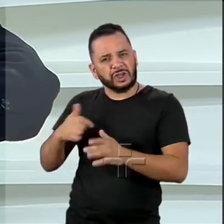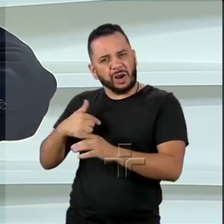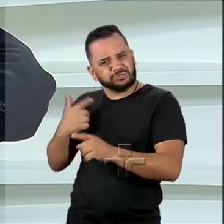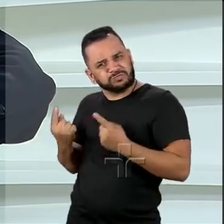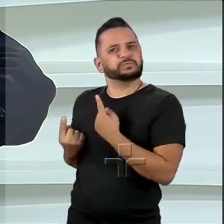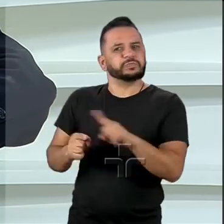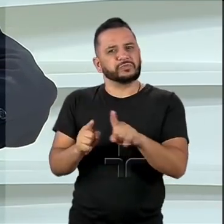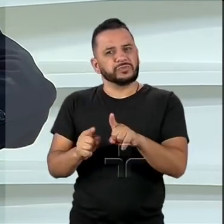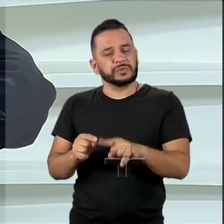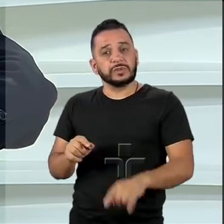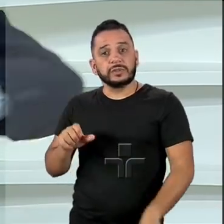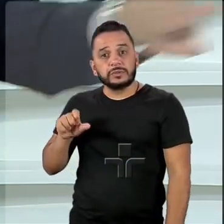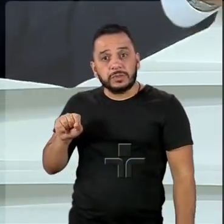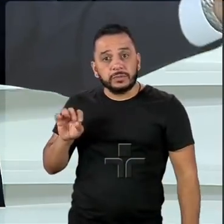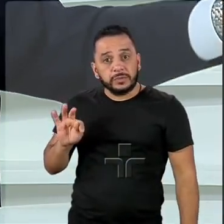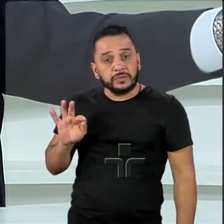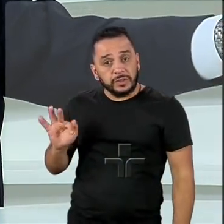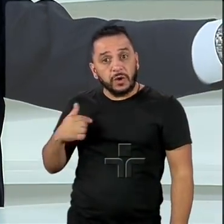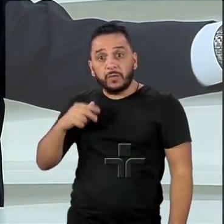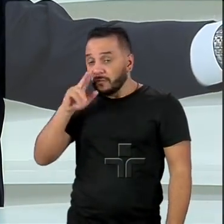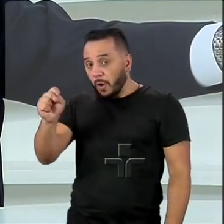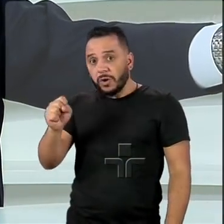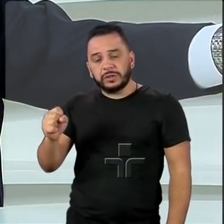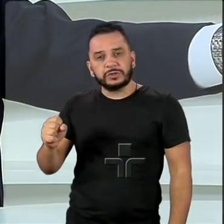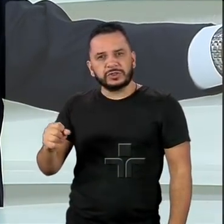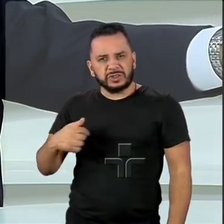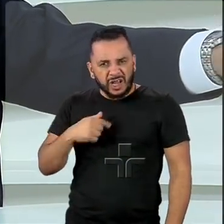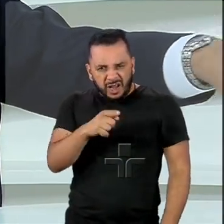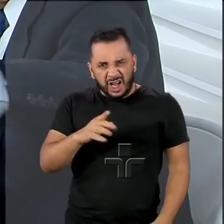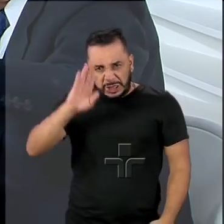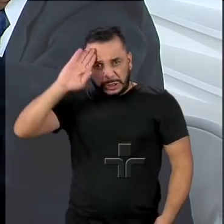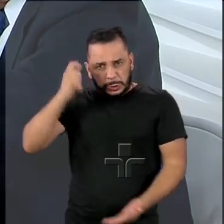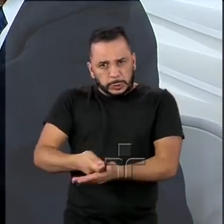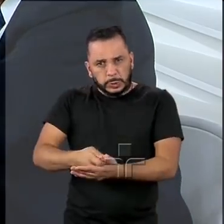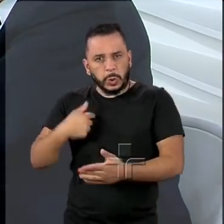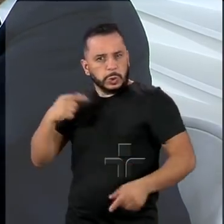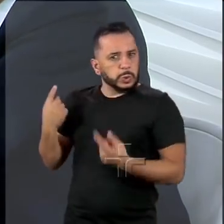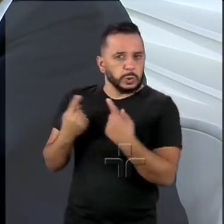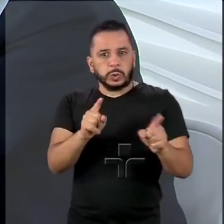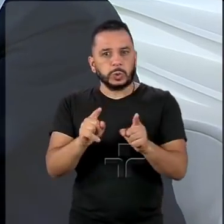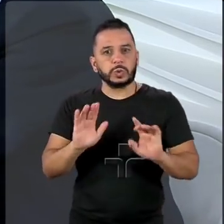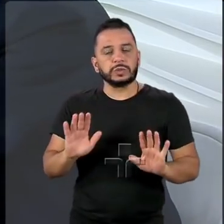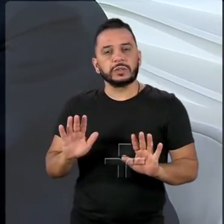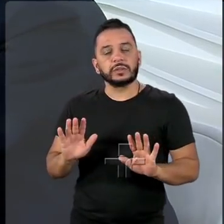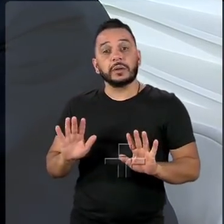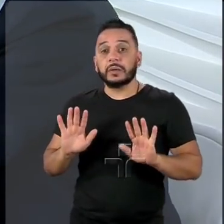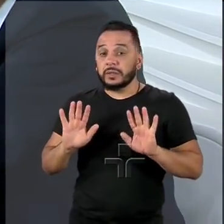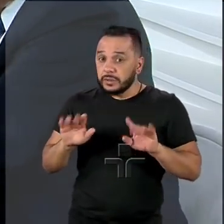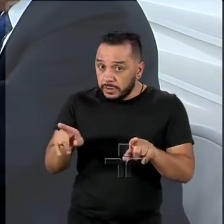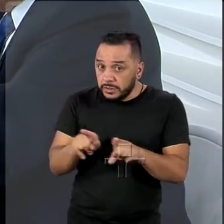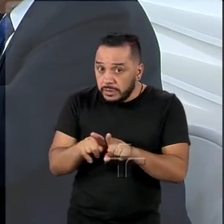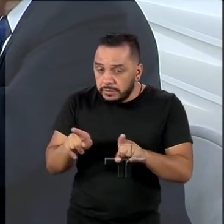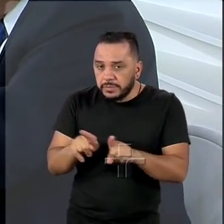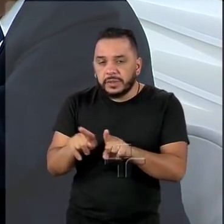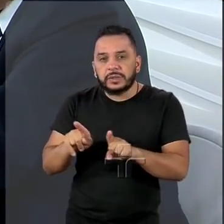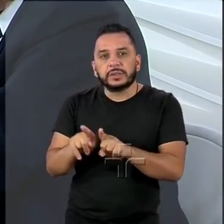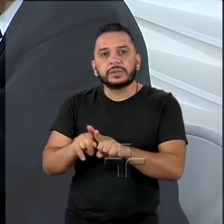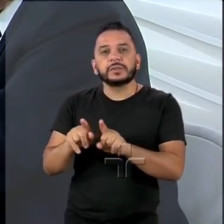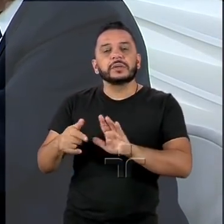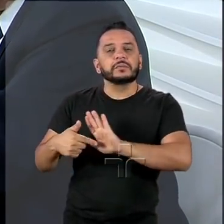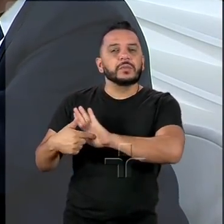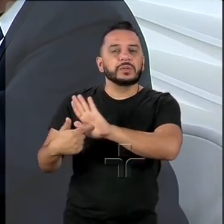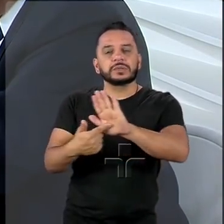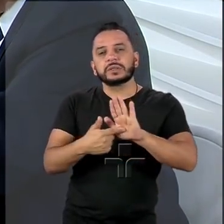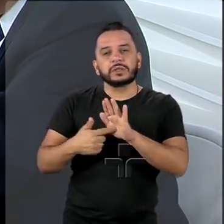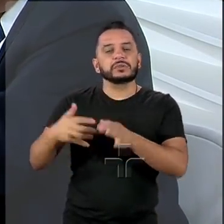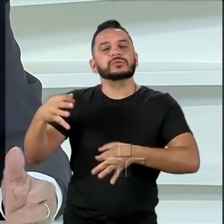enfrentando os ditadores, mas dando garantia de que a justiça se